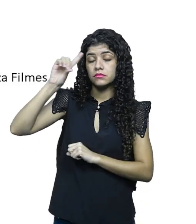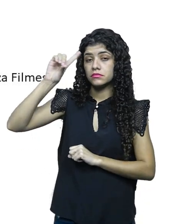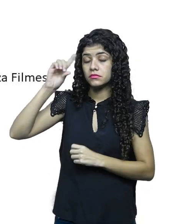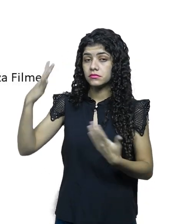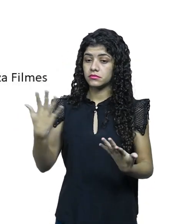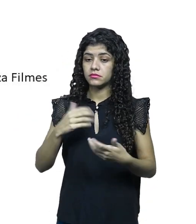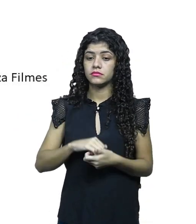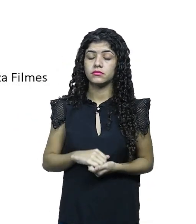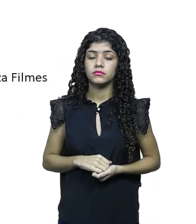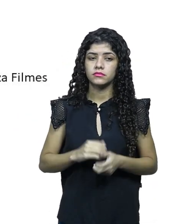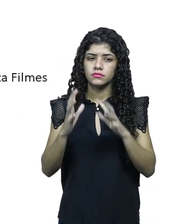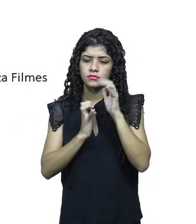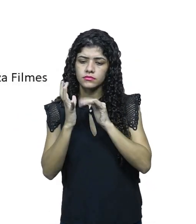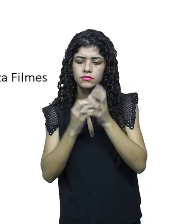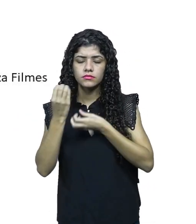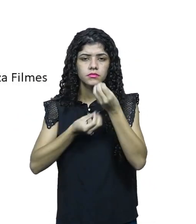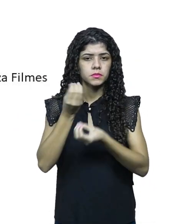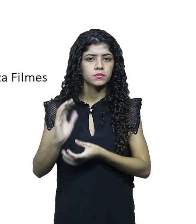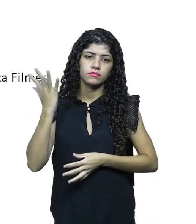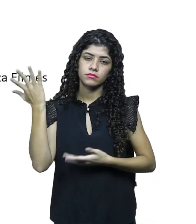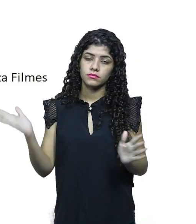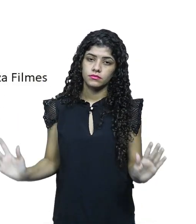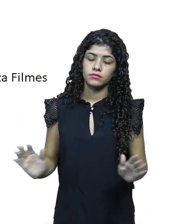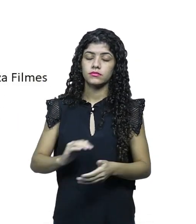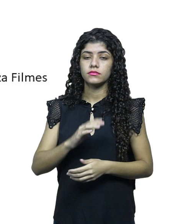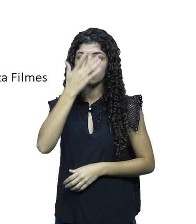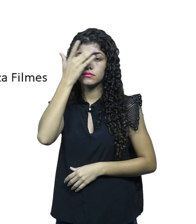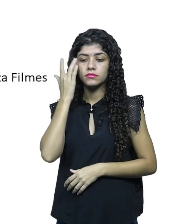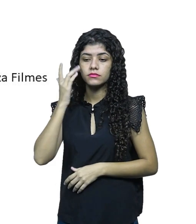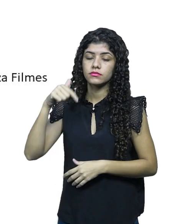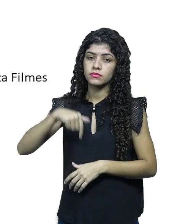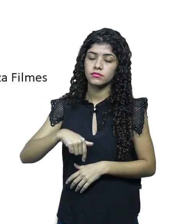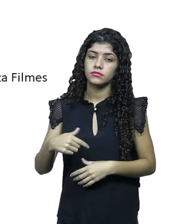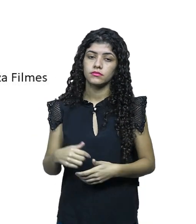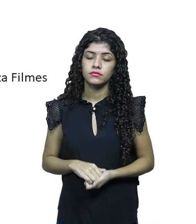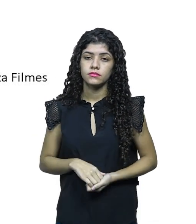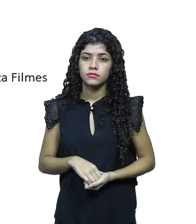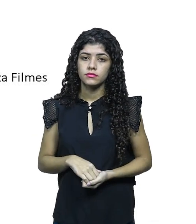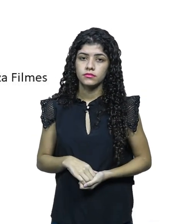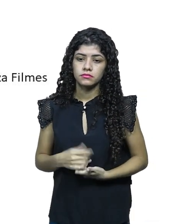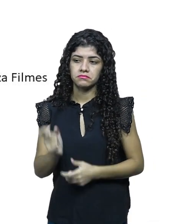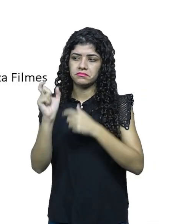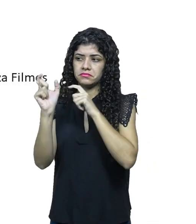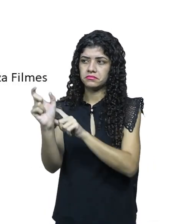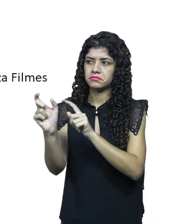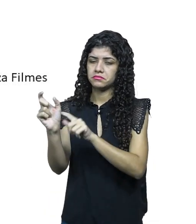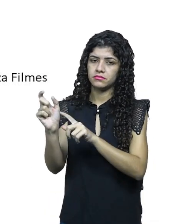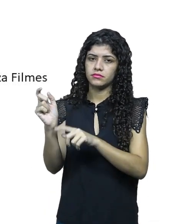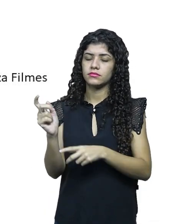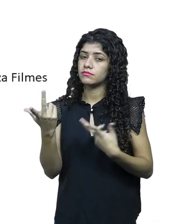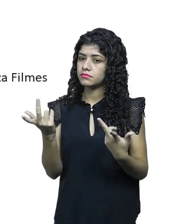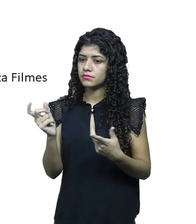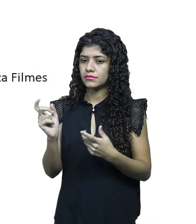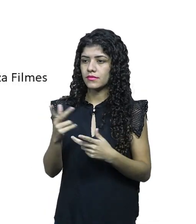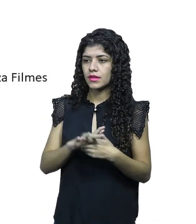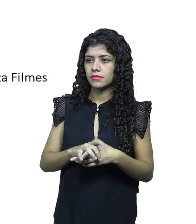seria no dia a dia. Se é um diálogo de discussão, como é que essa discussão aconteceria entre as pessoas aqui fora? Para não colocar